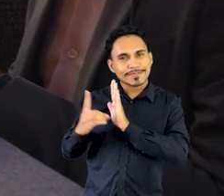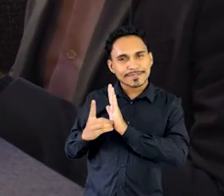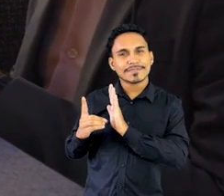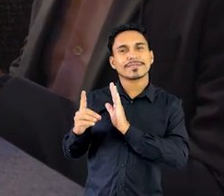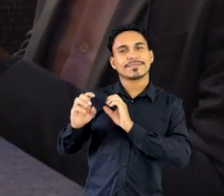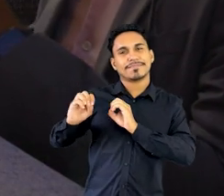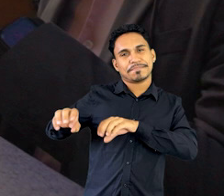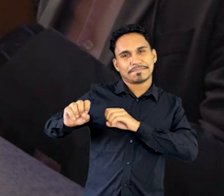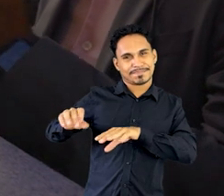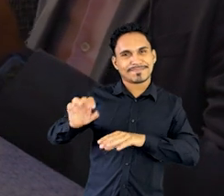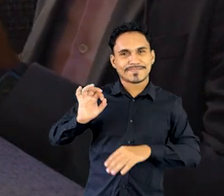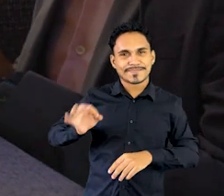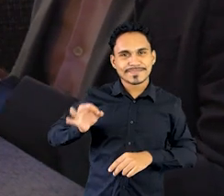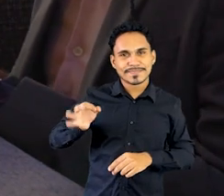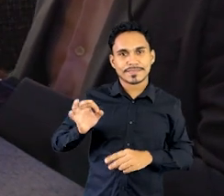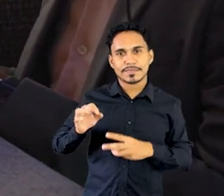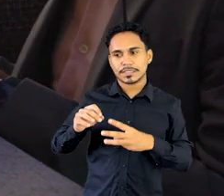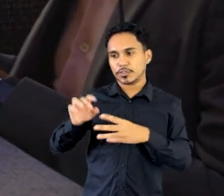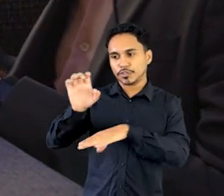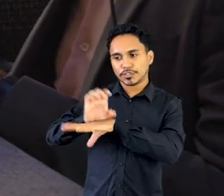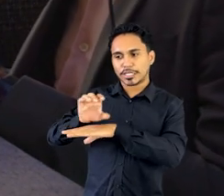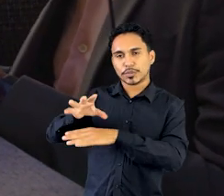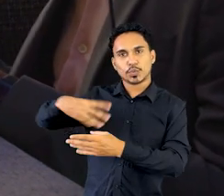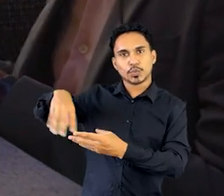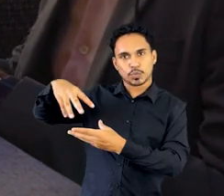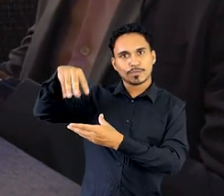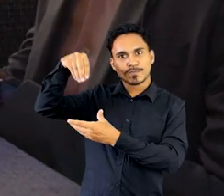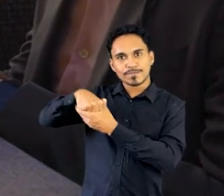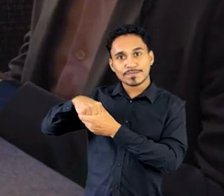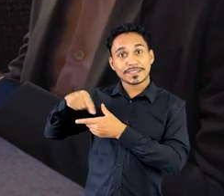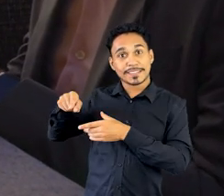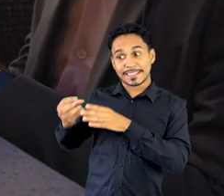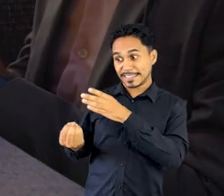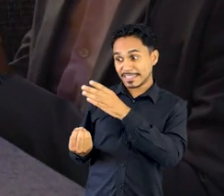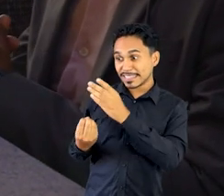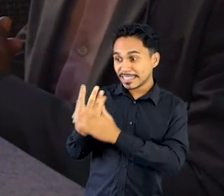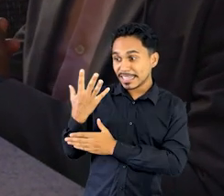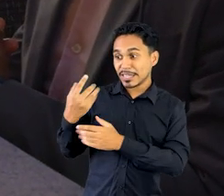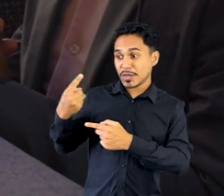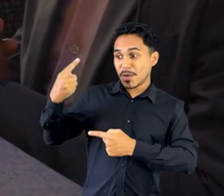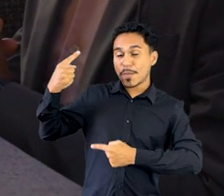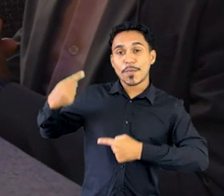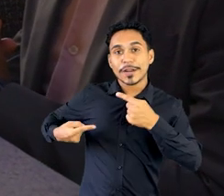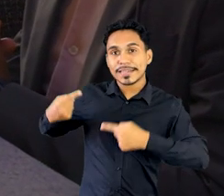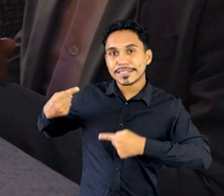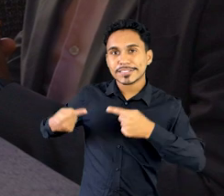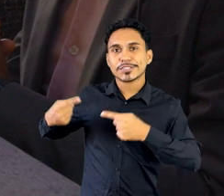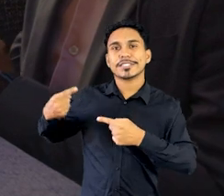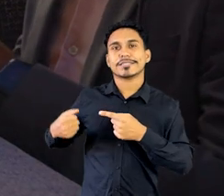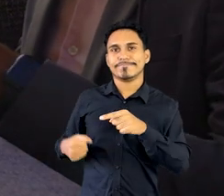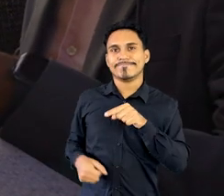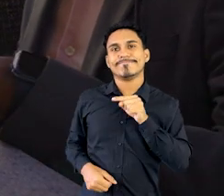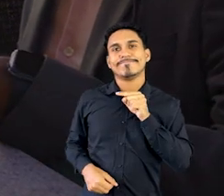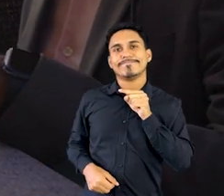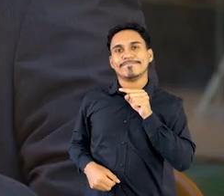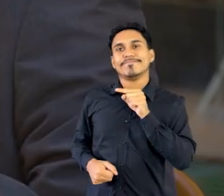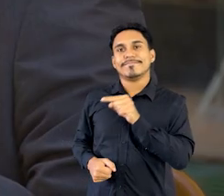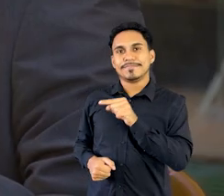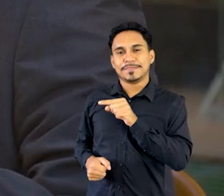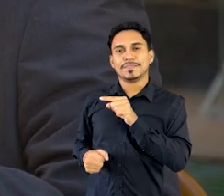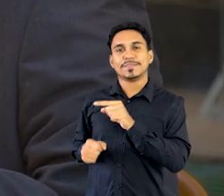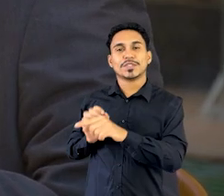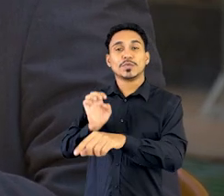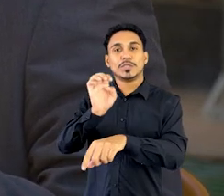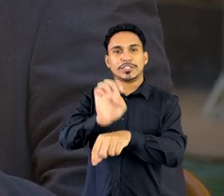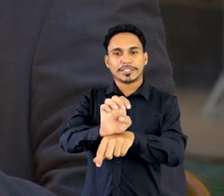bases da educação e uma série de outros estatutos como aqueles que regram a própria rede Federal a gente tem que essa